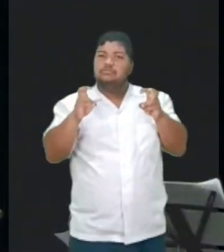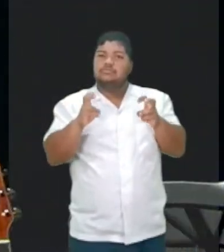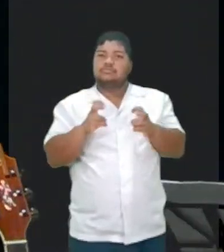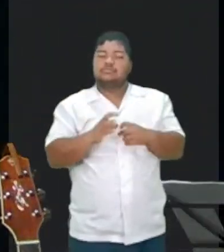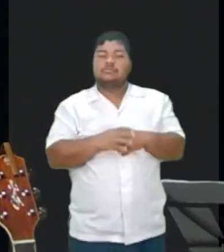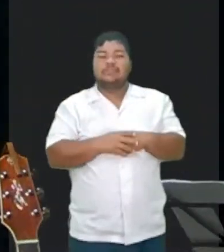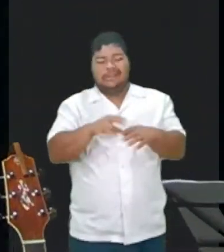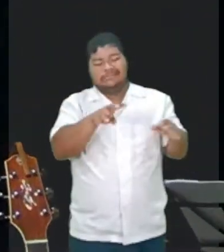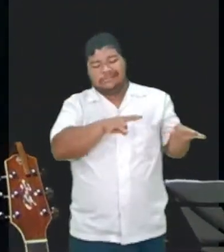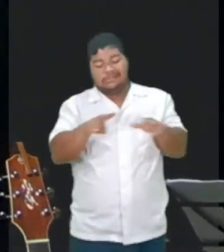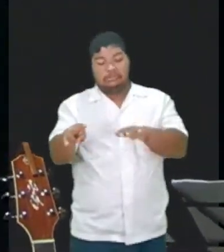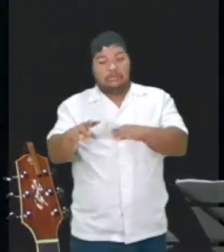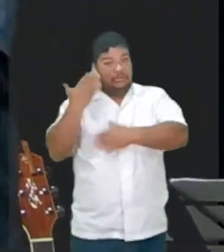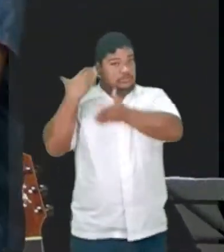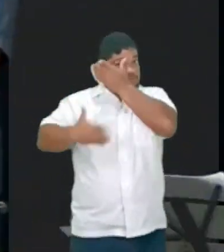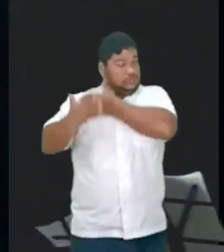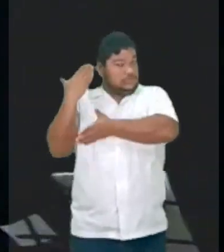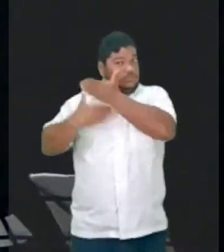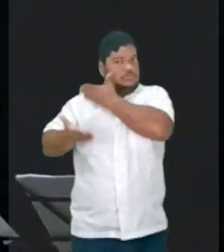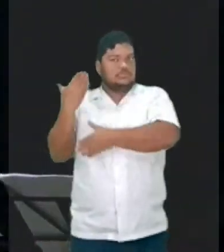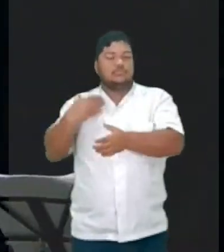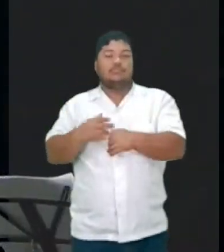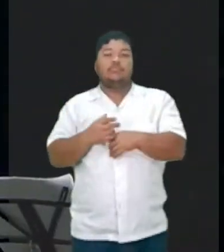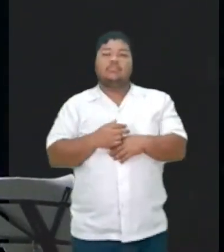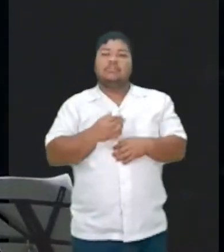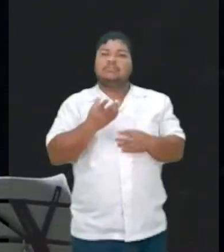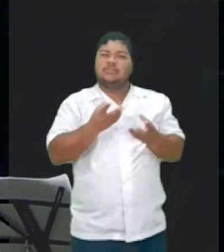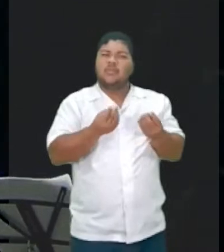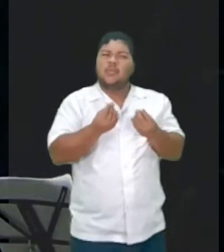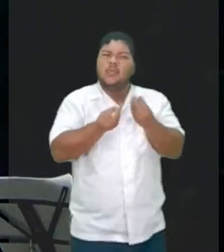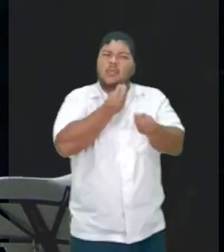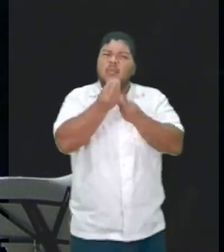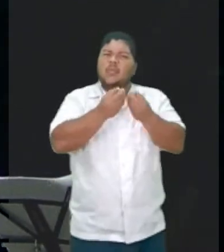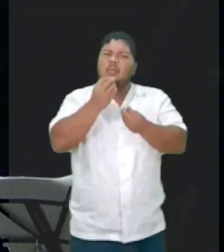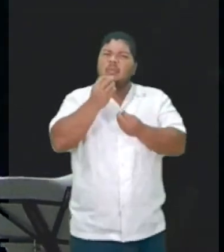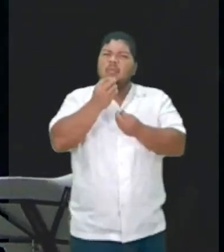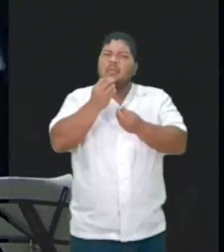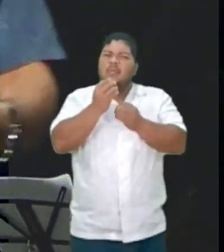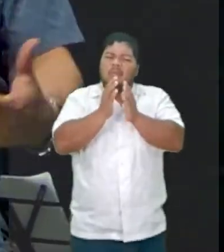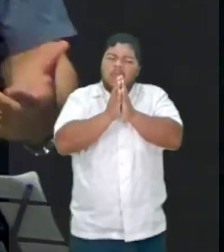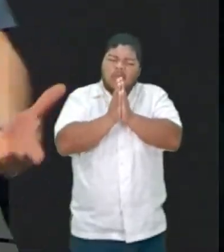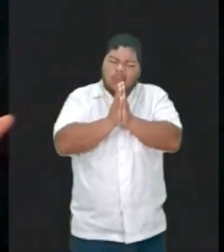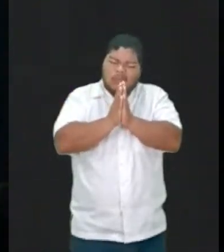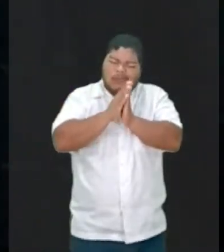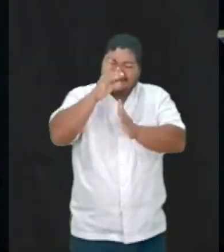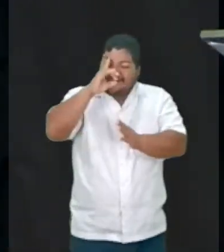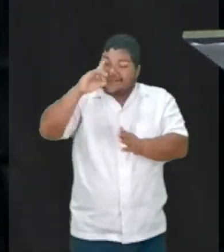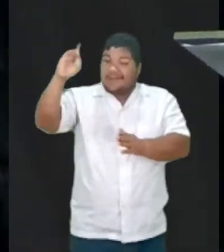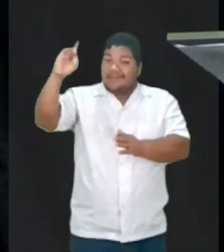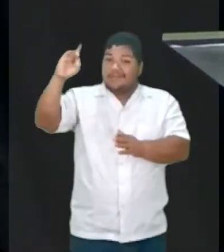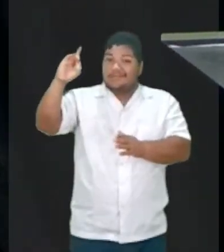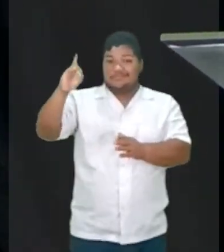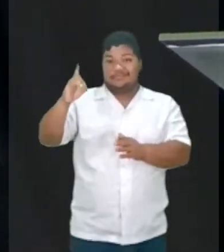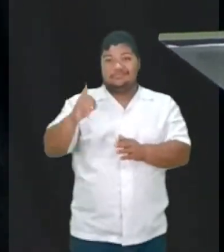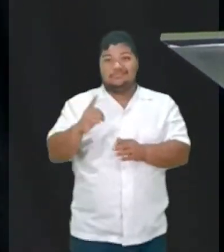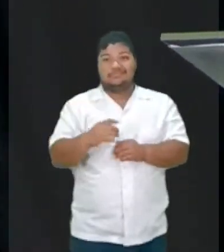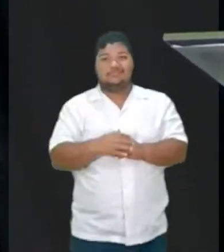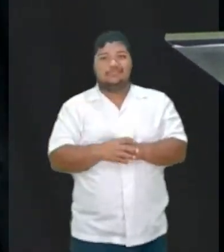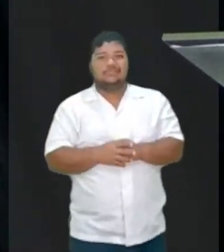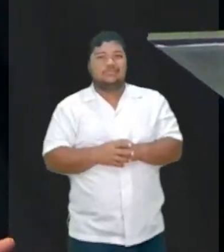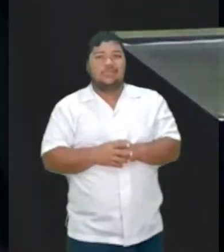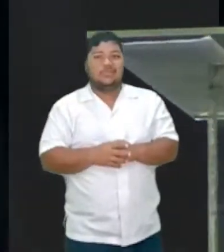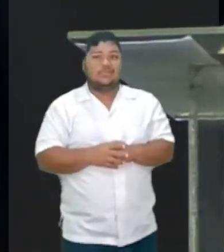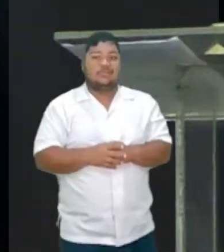semanas anteriores. Eu acho muito interessante como ele orou a Deus, porque ele orou com quem tem saldo, que tem crédito, porque